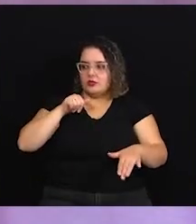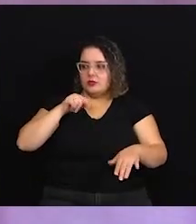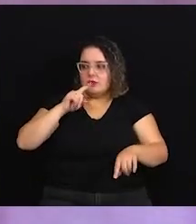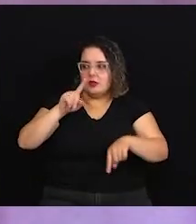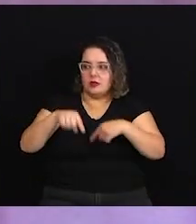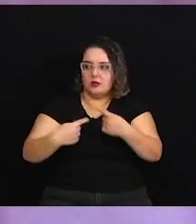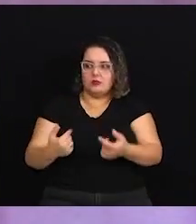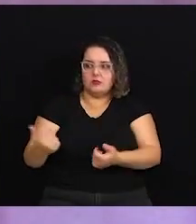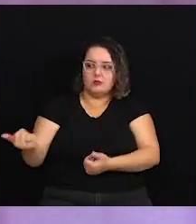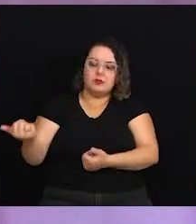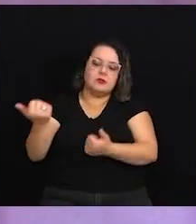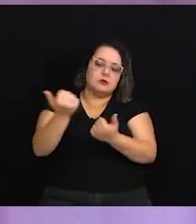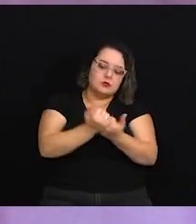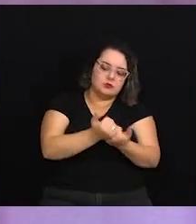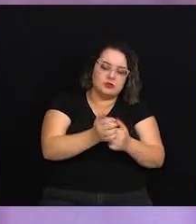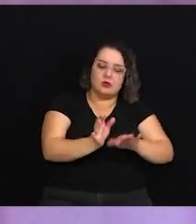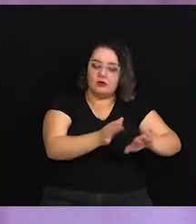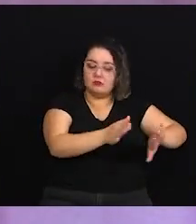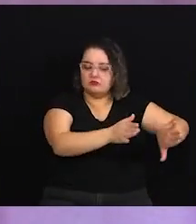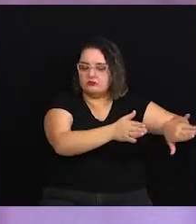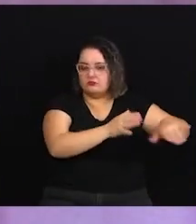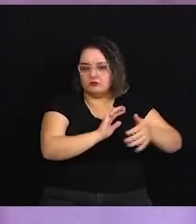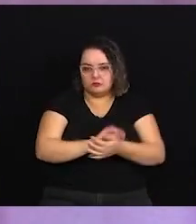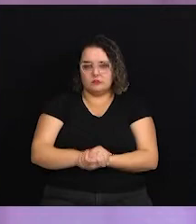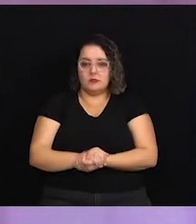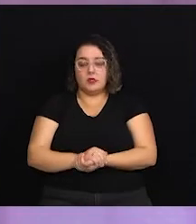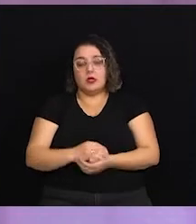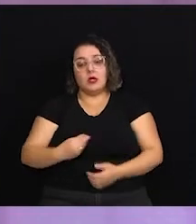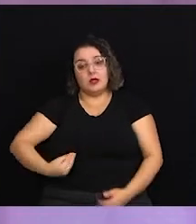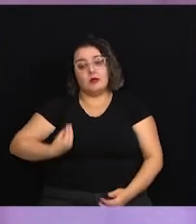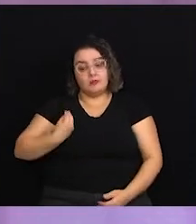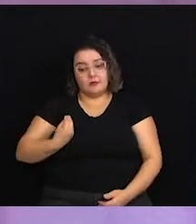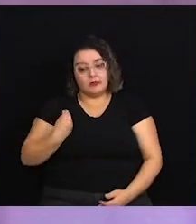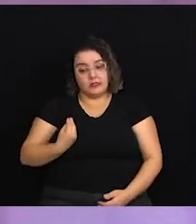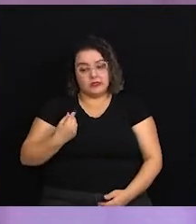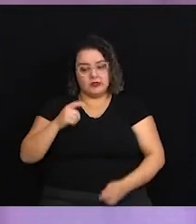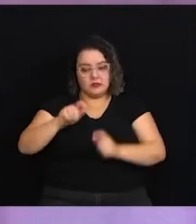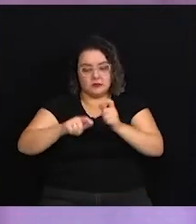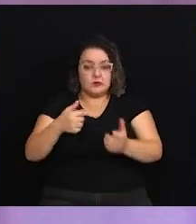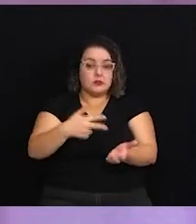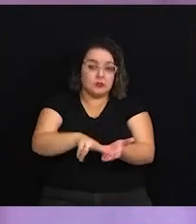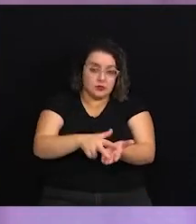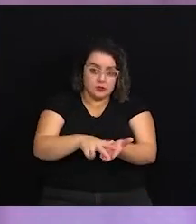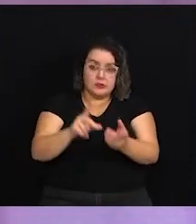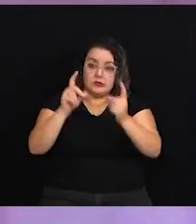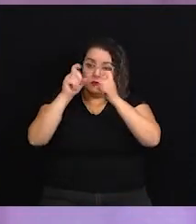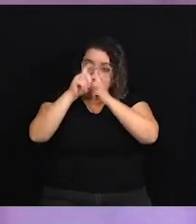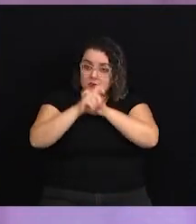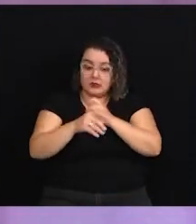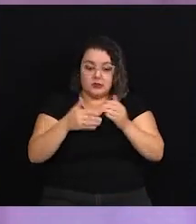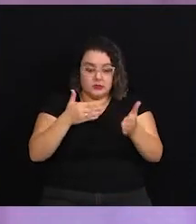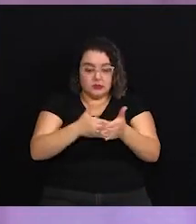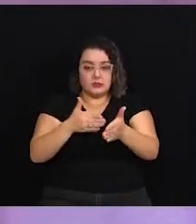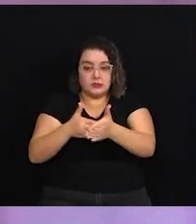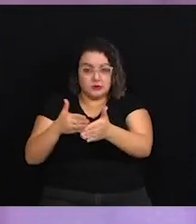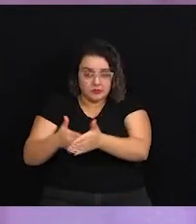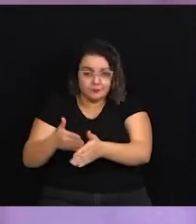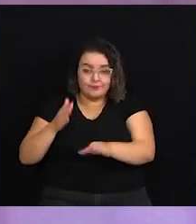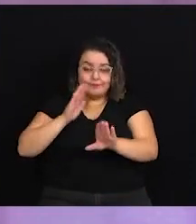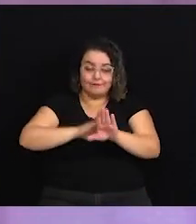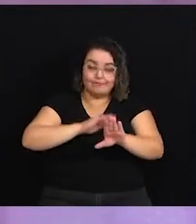se colocar ao lado então a vida das pessoas com refletir a sentir muito difícil pelas Barreiras